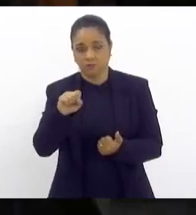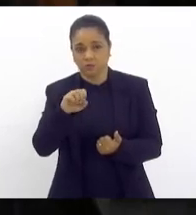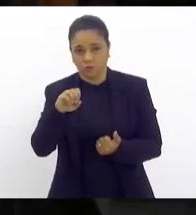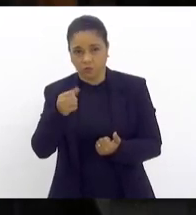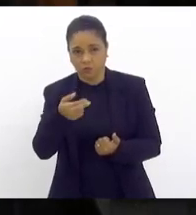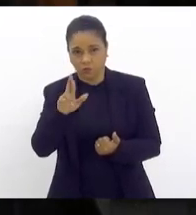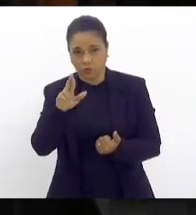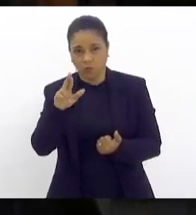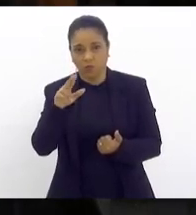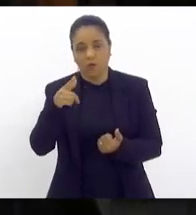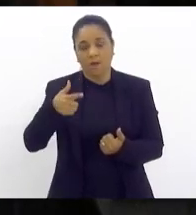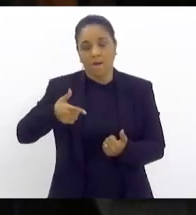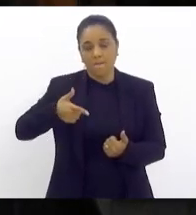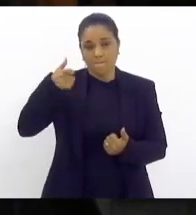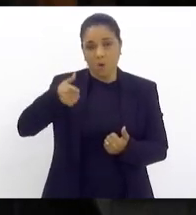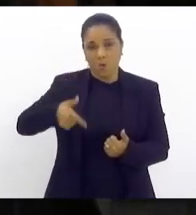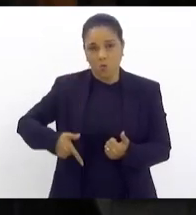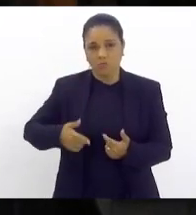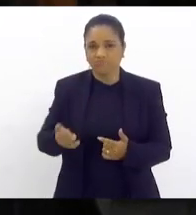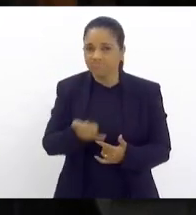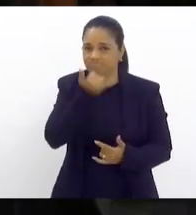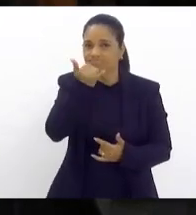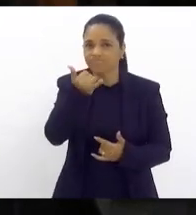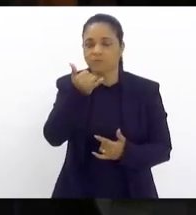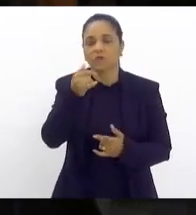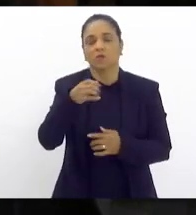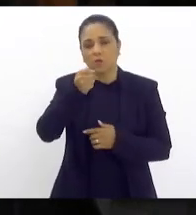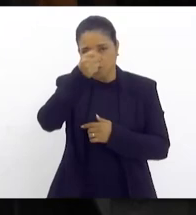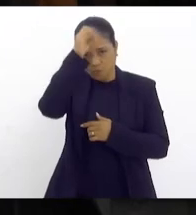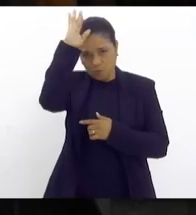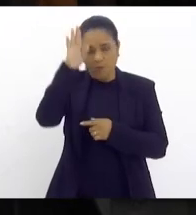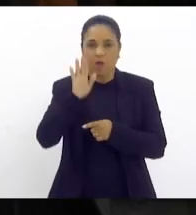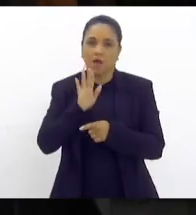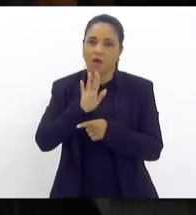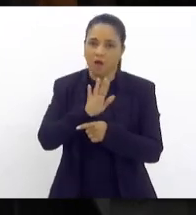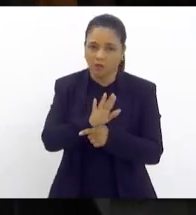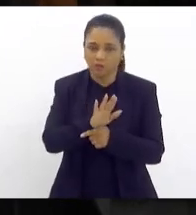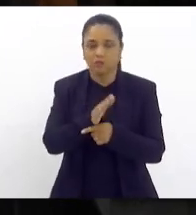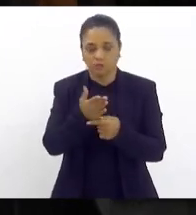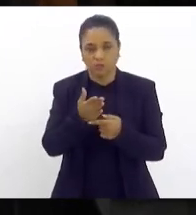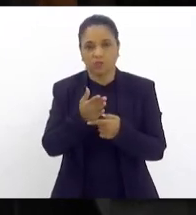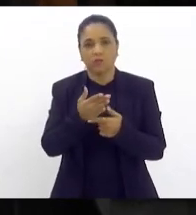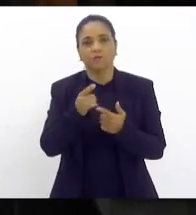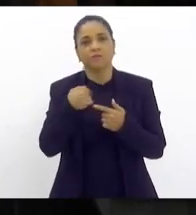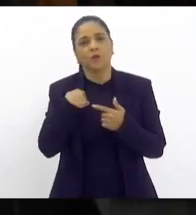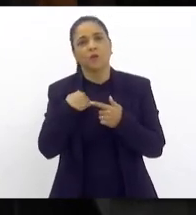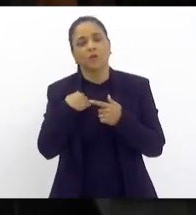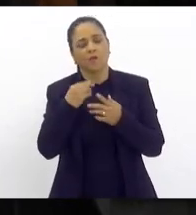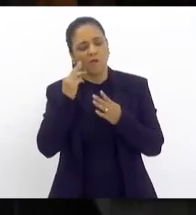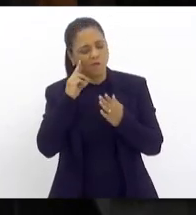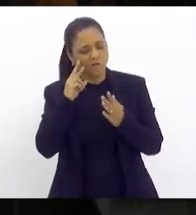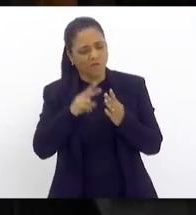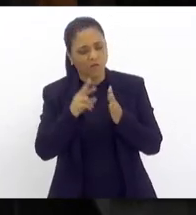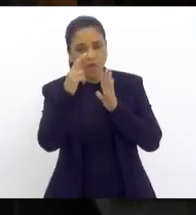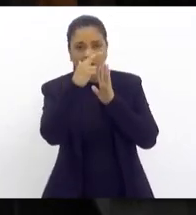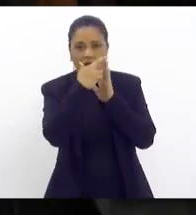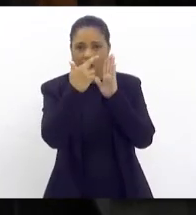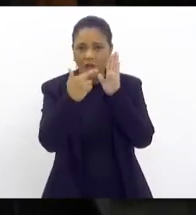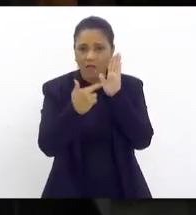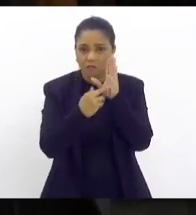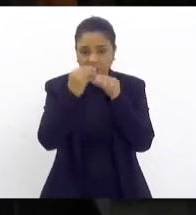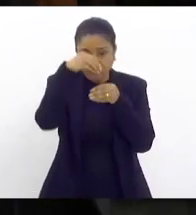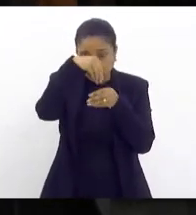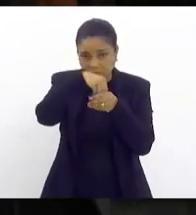acidentalmente ele próprio se feriu o corpo de bombeiros ajudou eu tô vendo aqui o nosso regimento interno no artigo